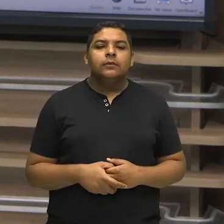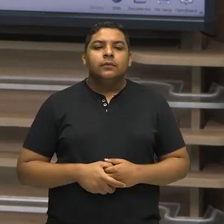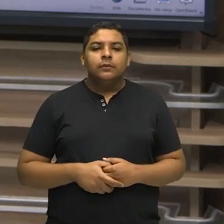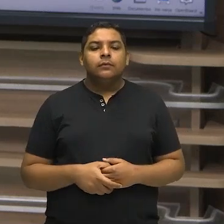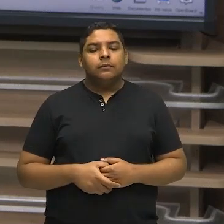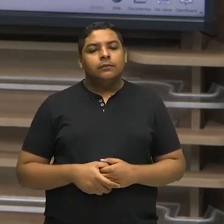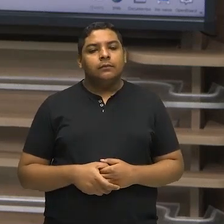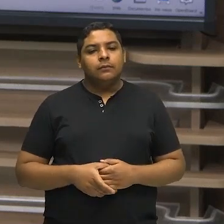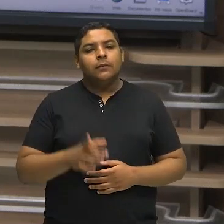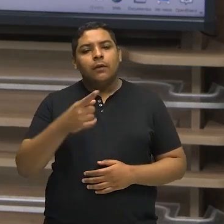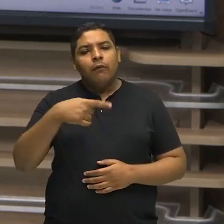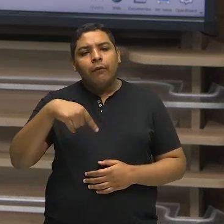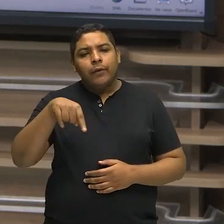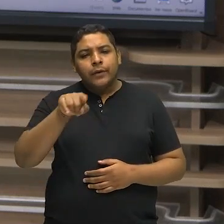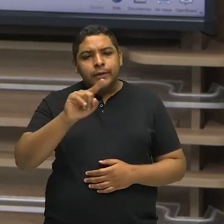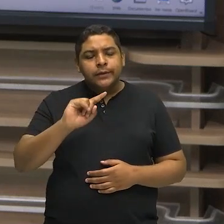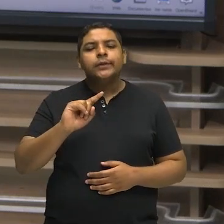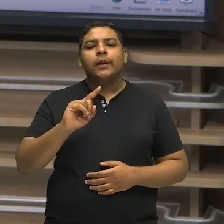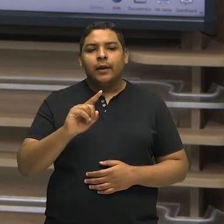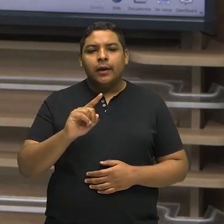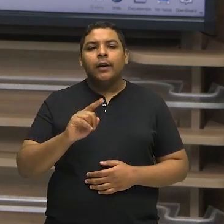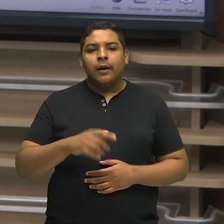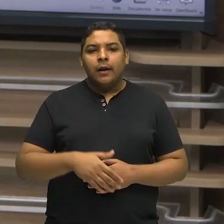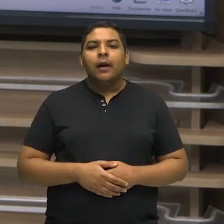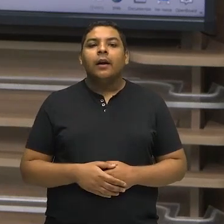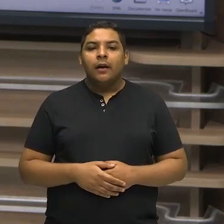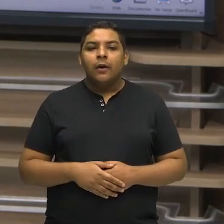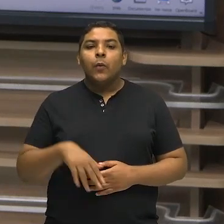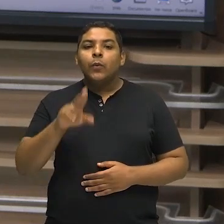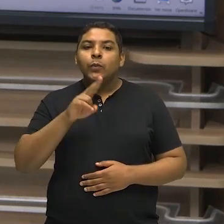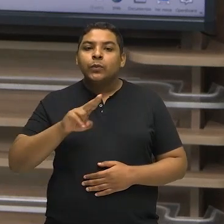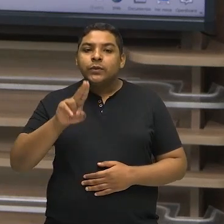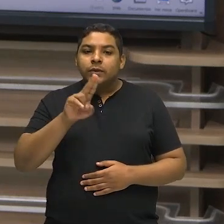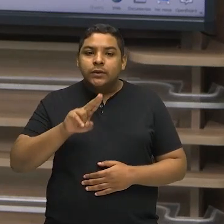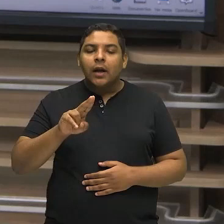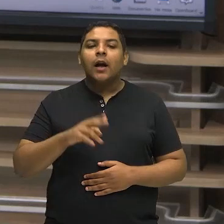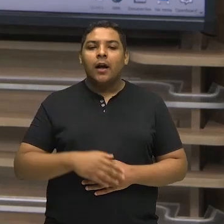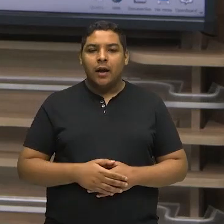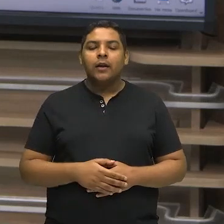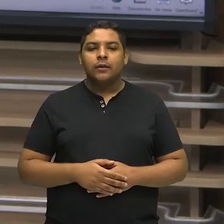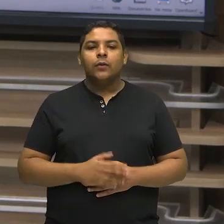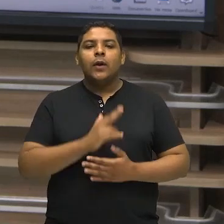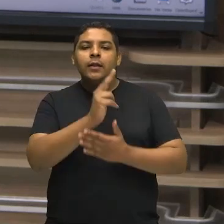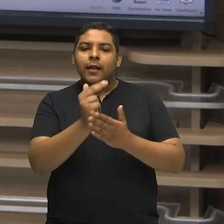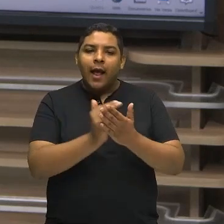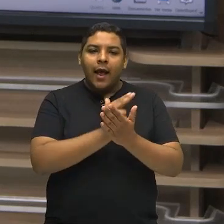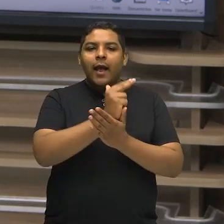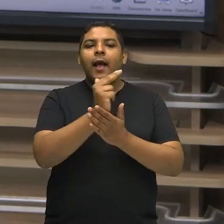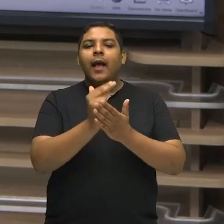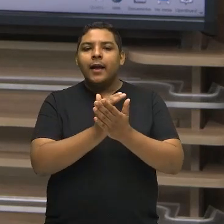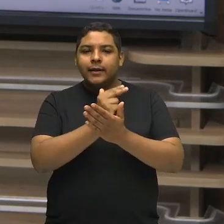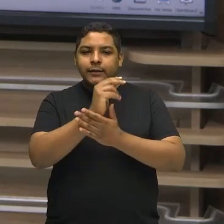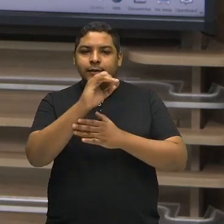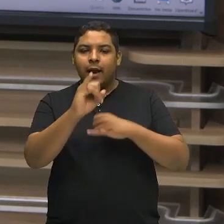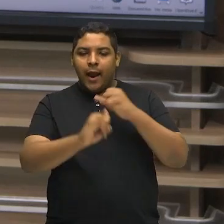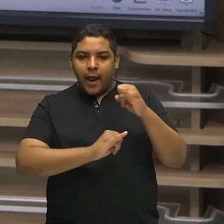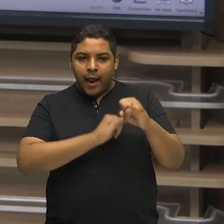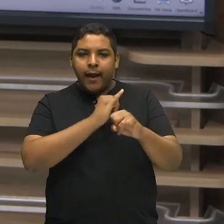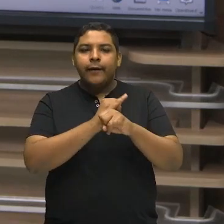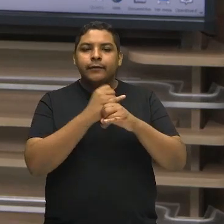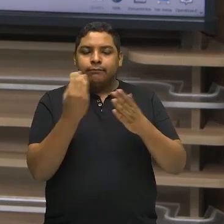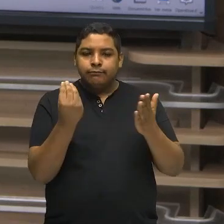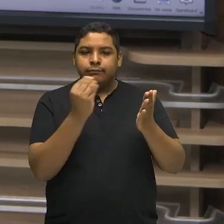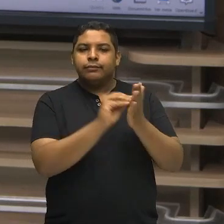estão aqui colocando desenhos digitais. Não foi essa a proposta, hein? A proposta é vocês